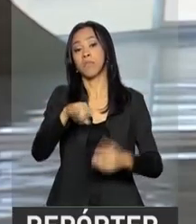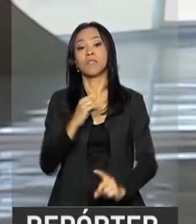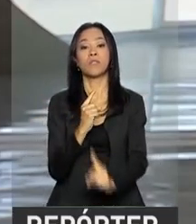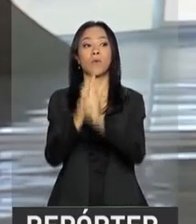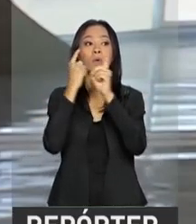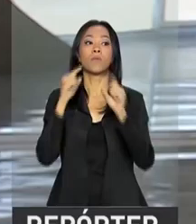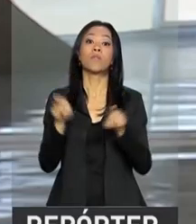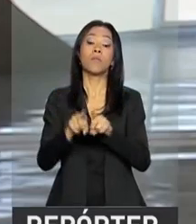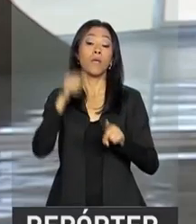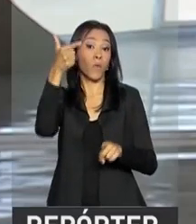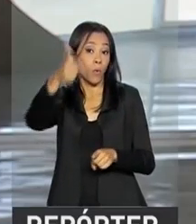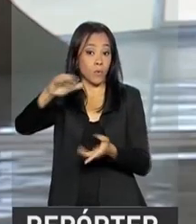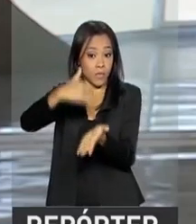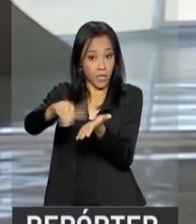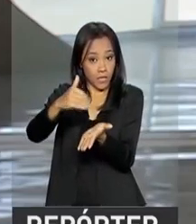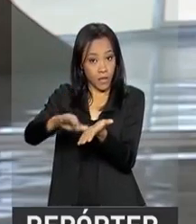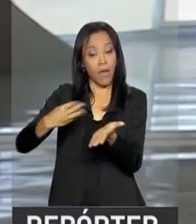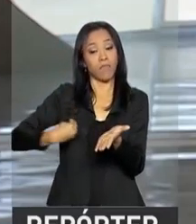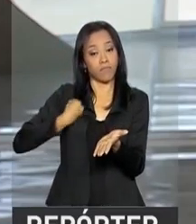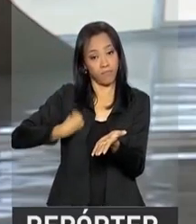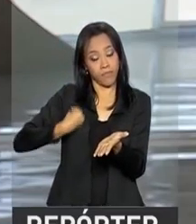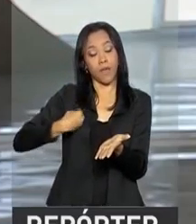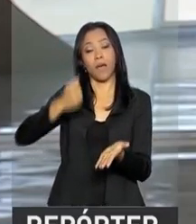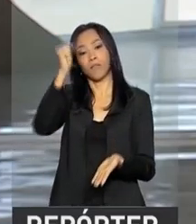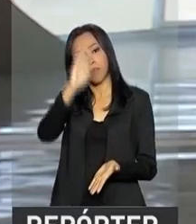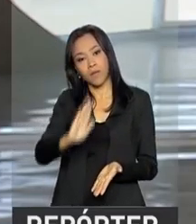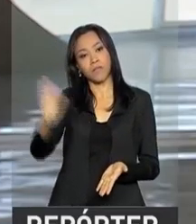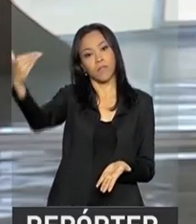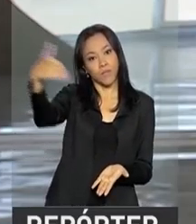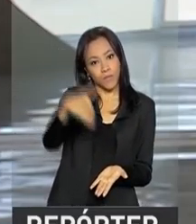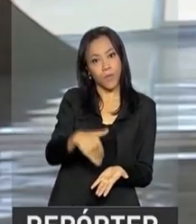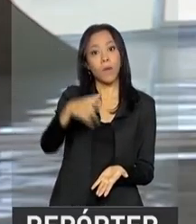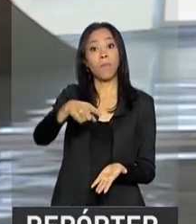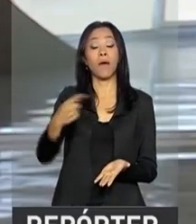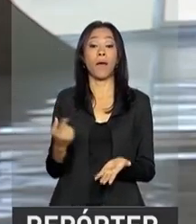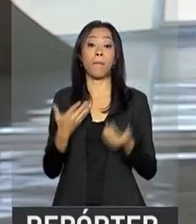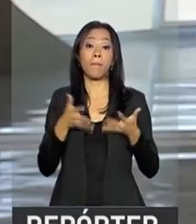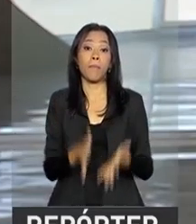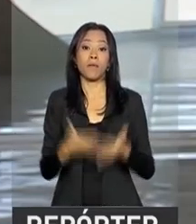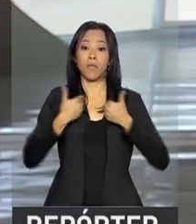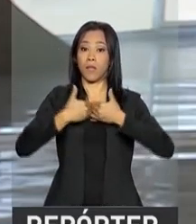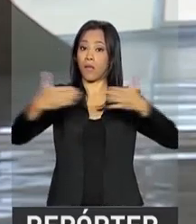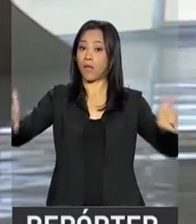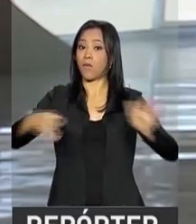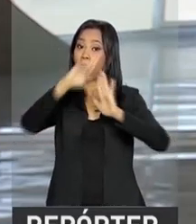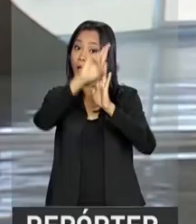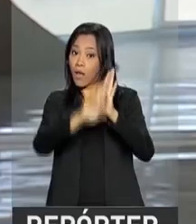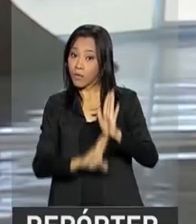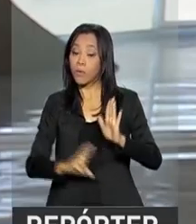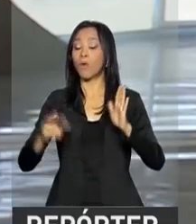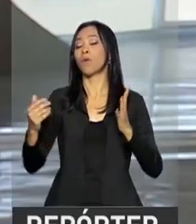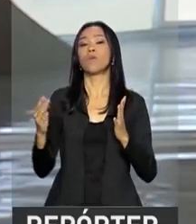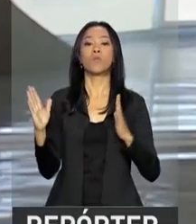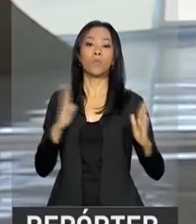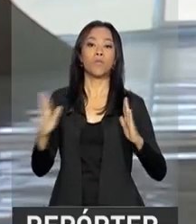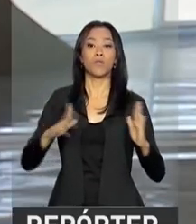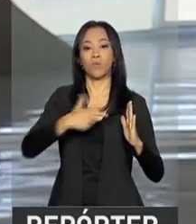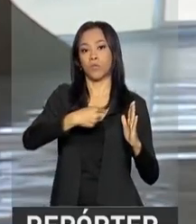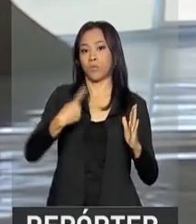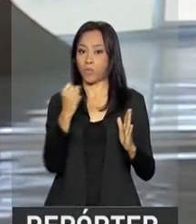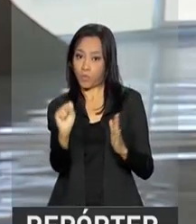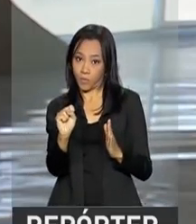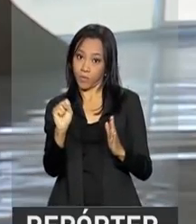jogo rio está no brasil para participar do lançamento do relatório econômico da o cd é de 2018 sobre o